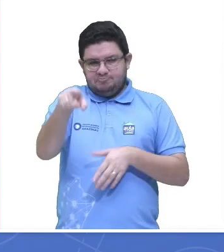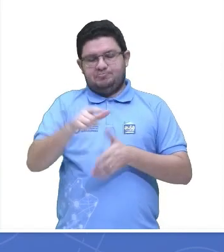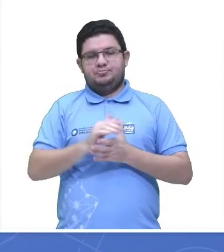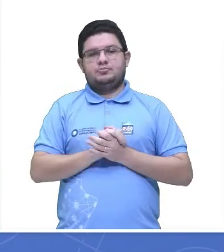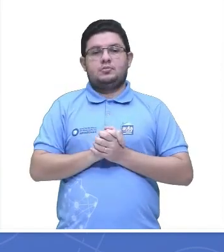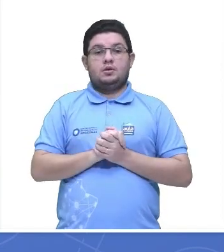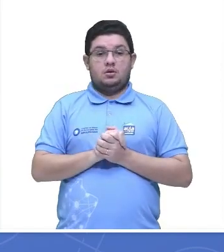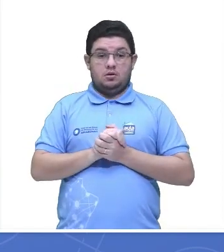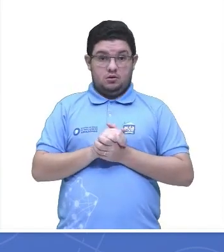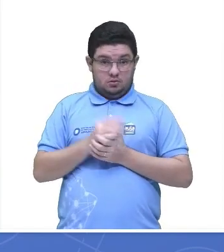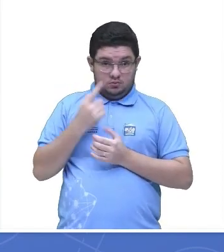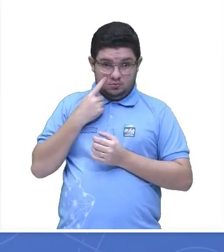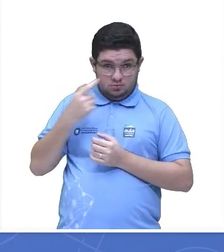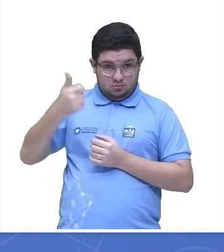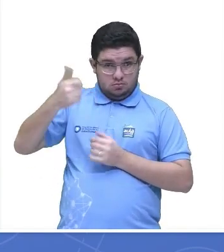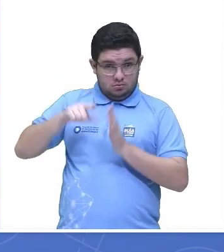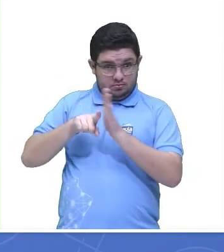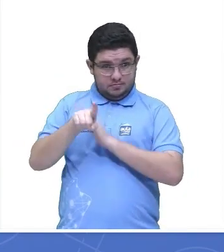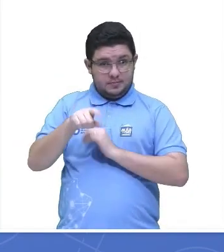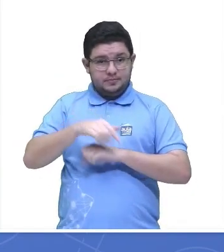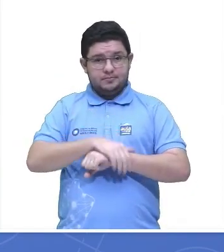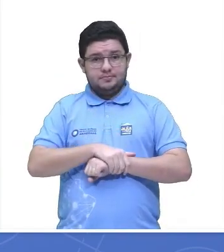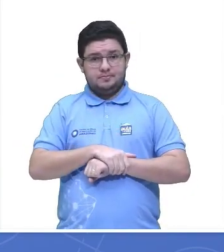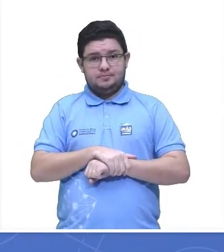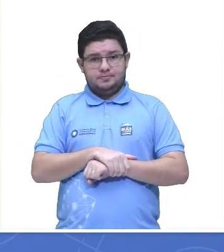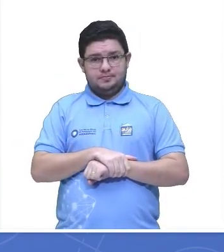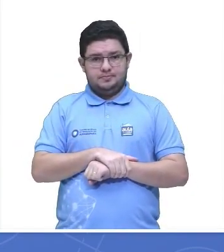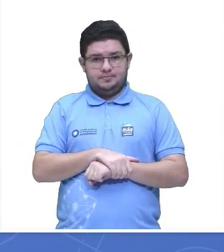para a nossa primeira questão, então.